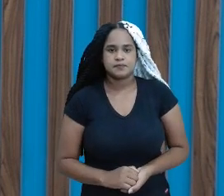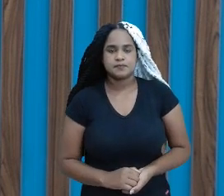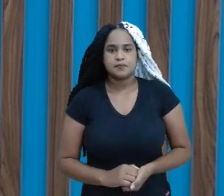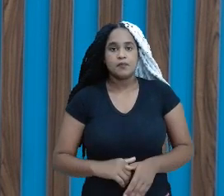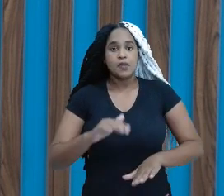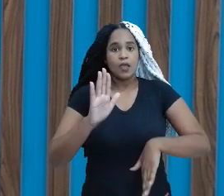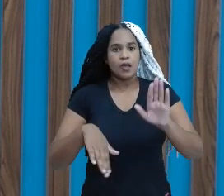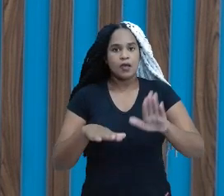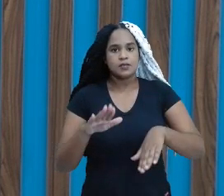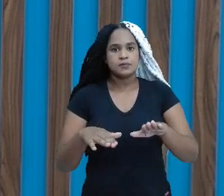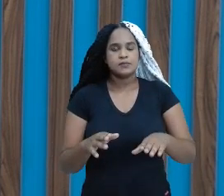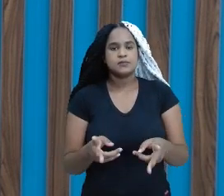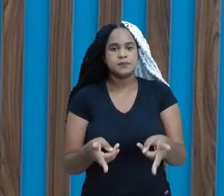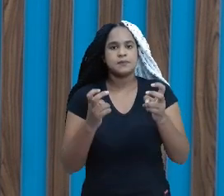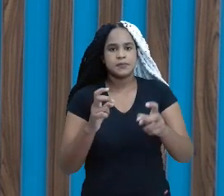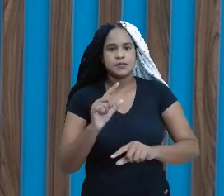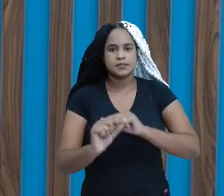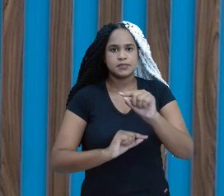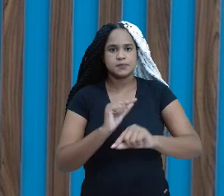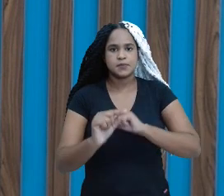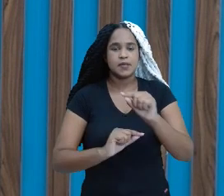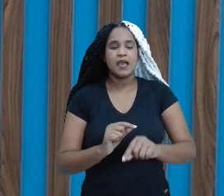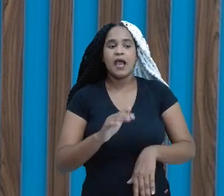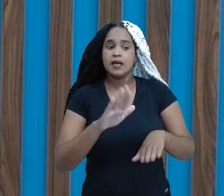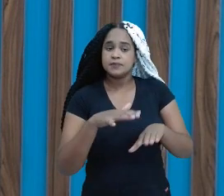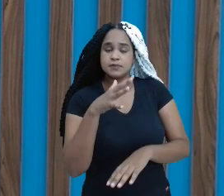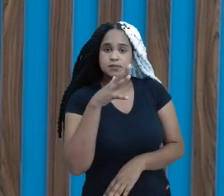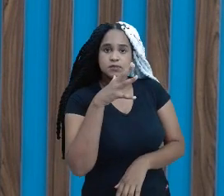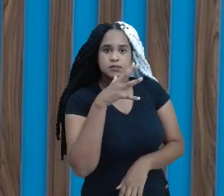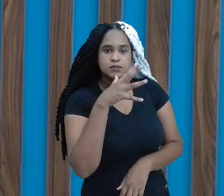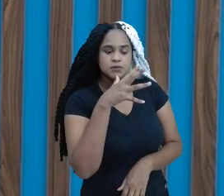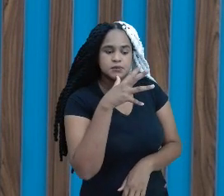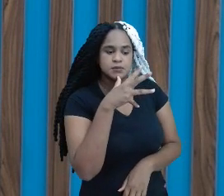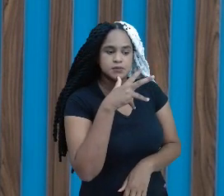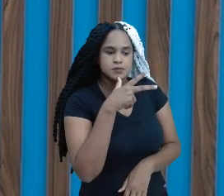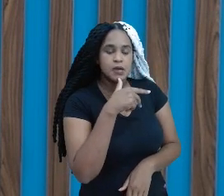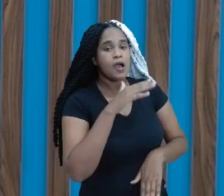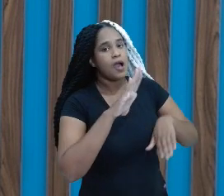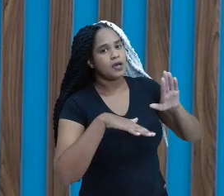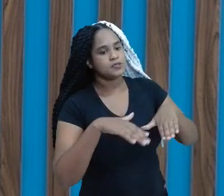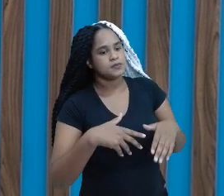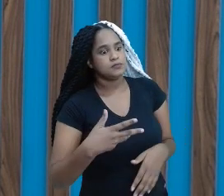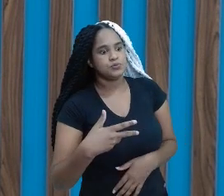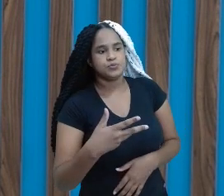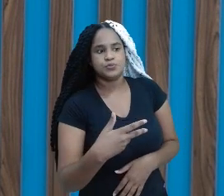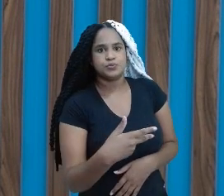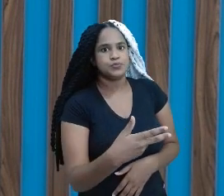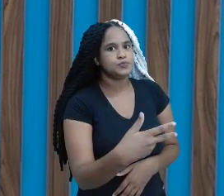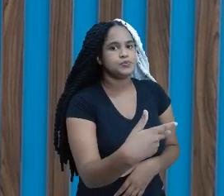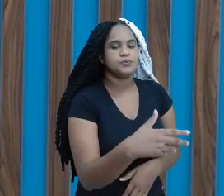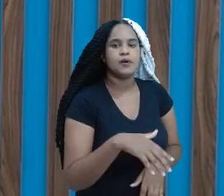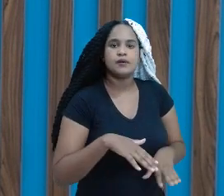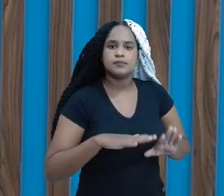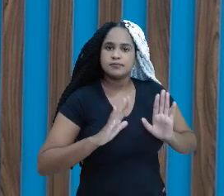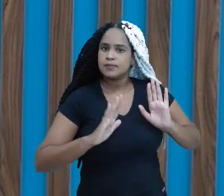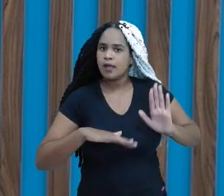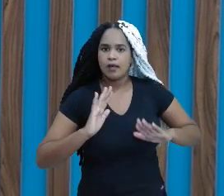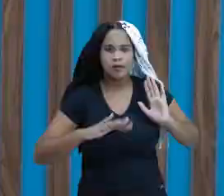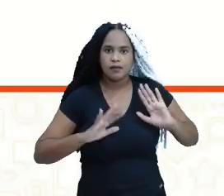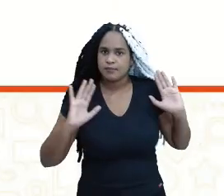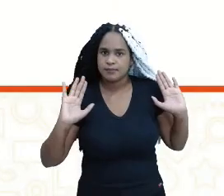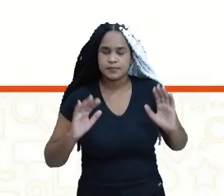gente tem um processo mais lento. Em outras situações, a fluidez acontece. Então, para que